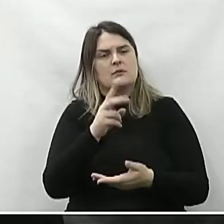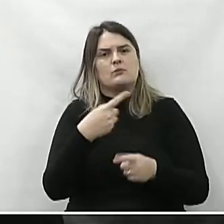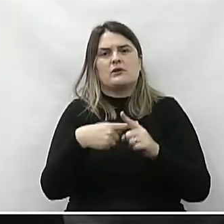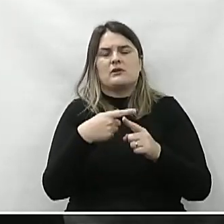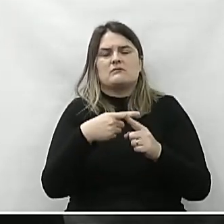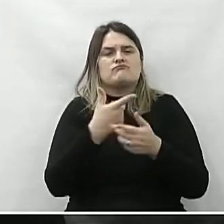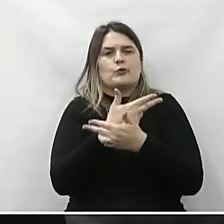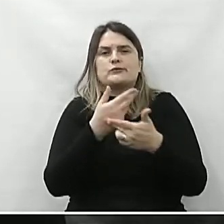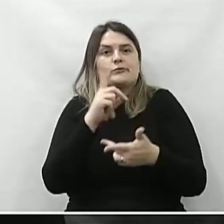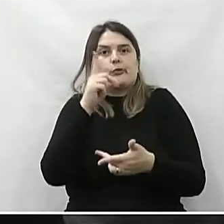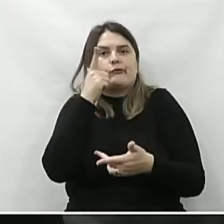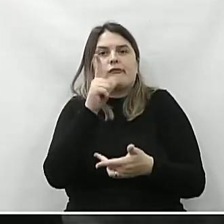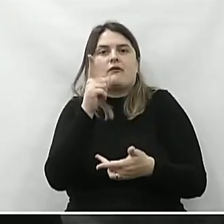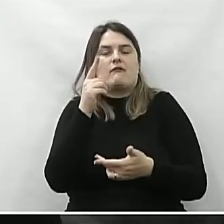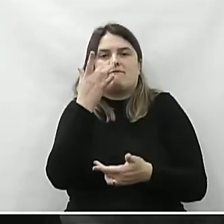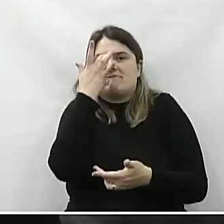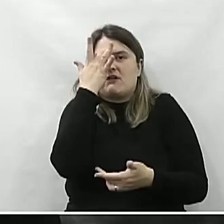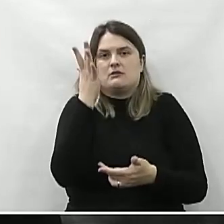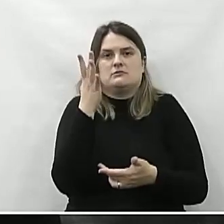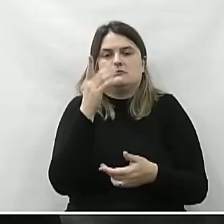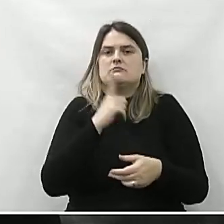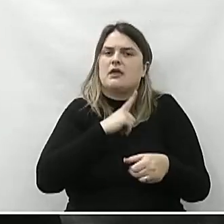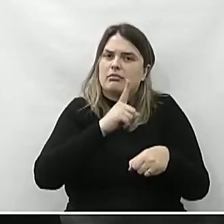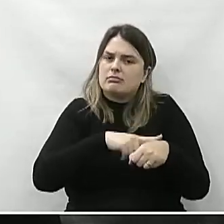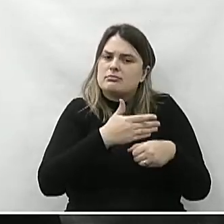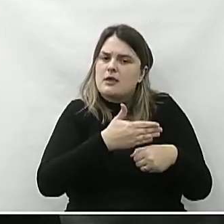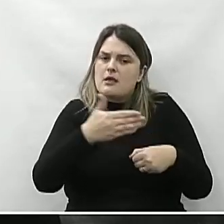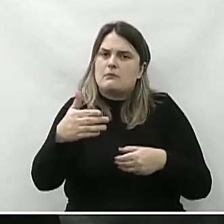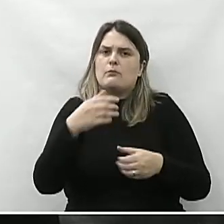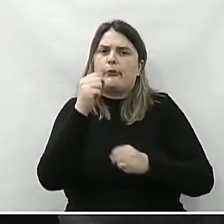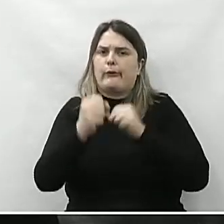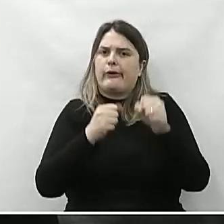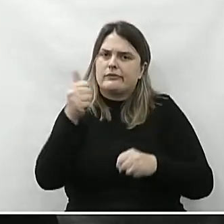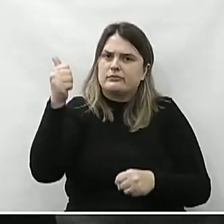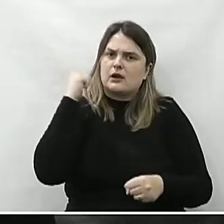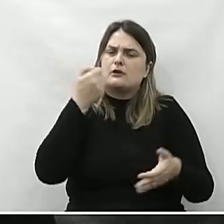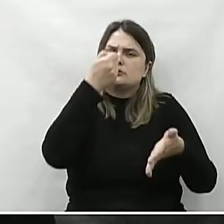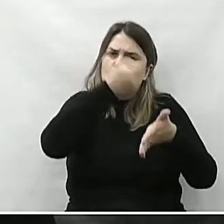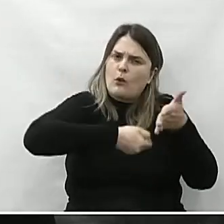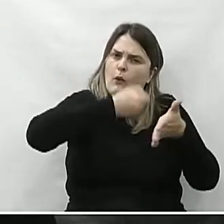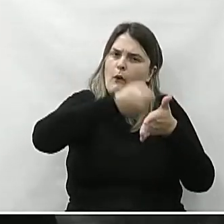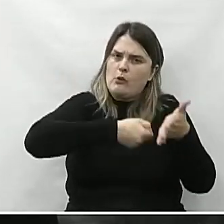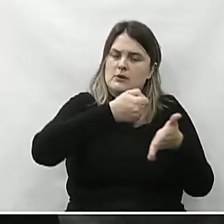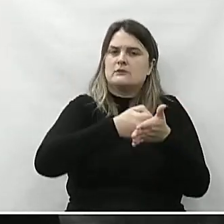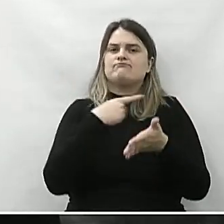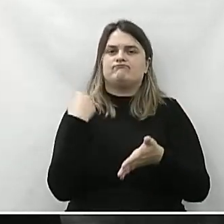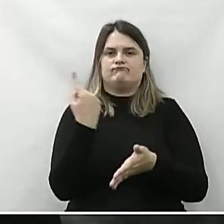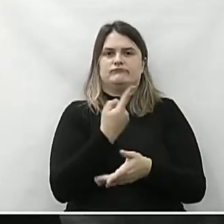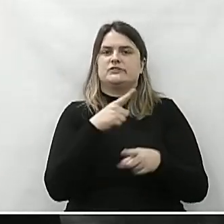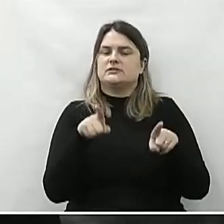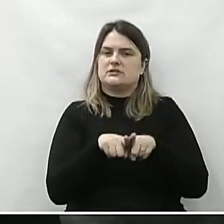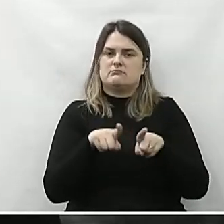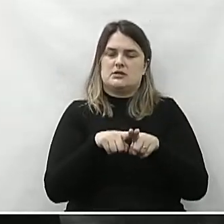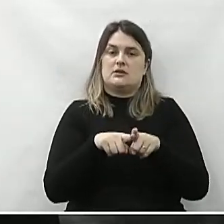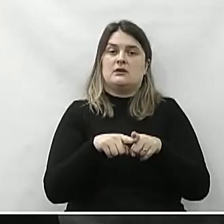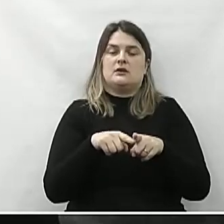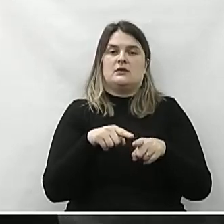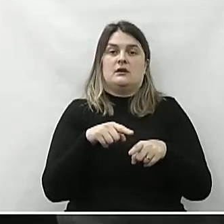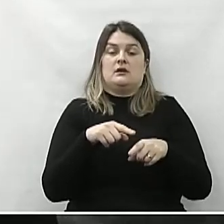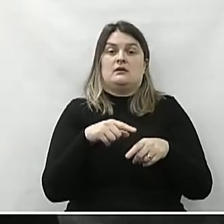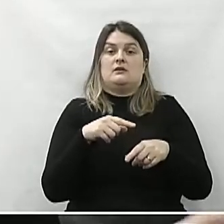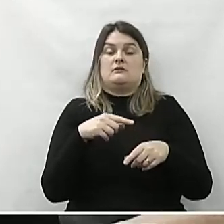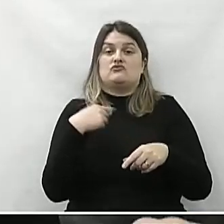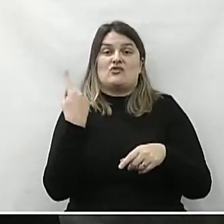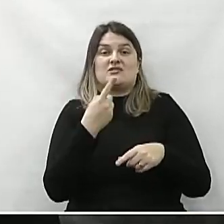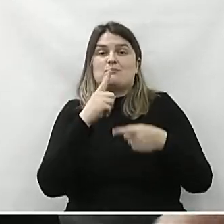bem fácil tudo tem um tempo né tem que correr atrás mesmo tem que cobrar a gente também né como Vereador a gente não pode